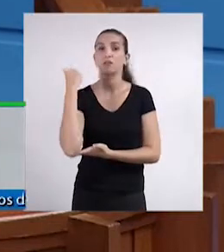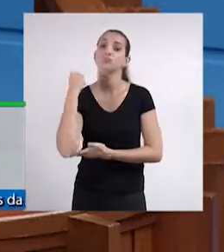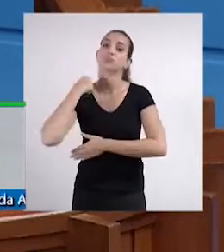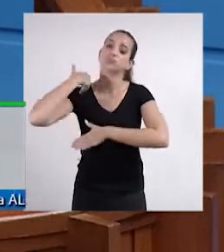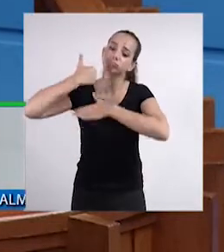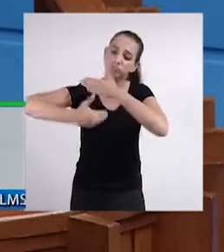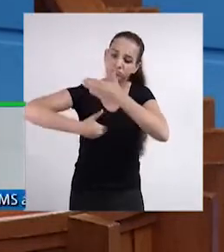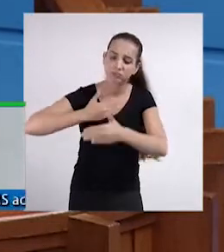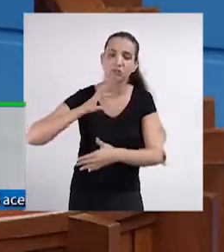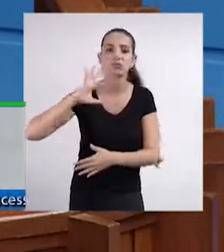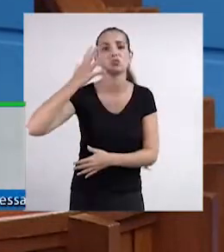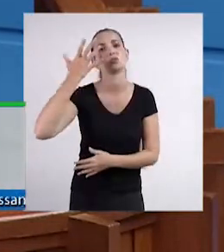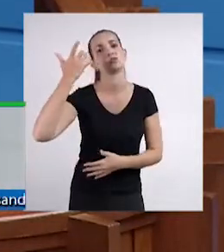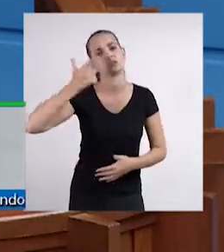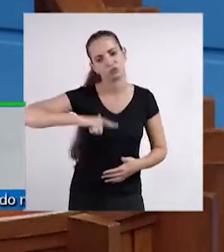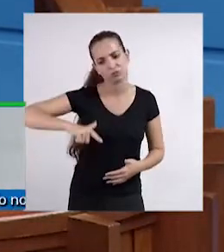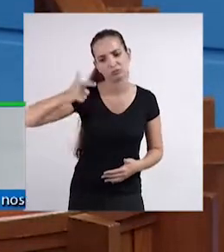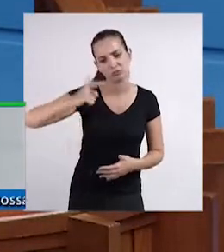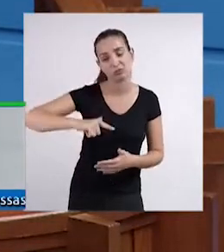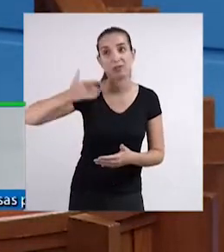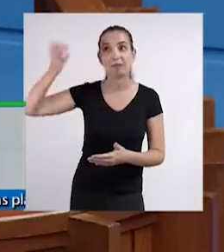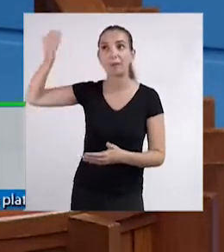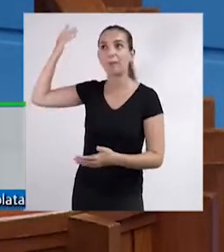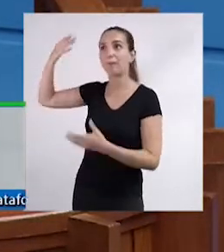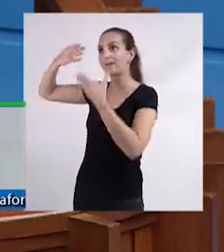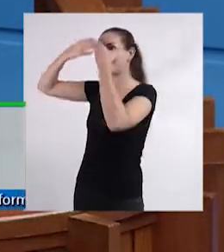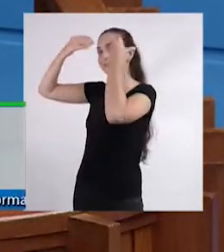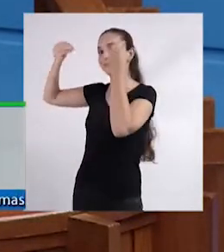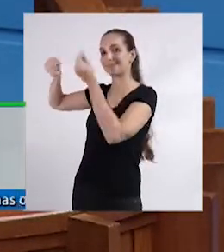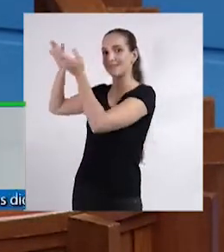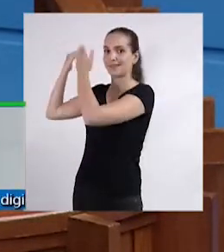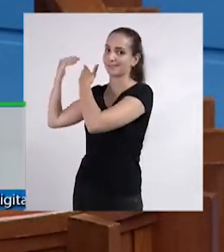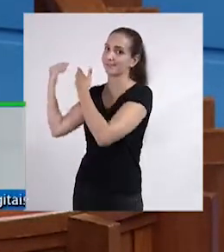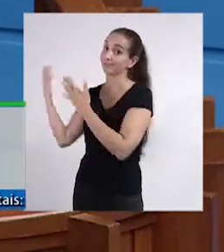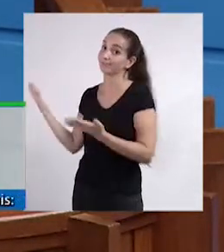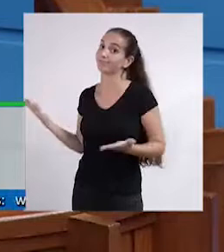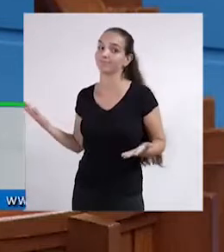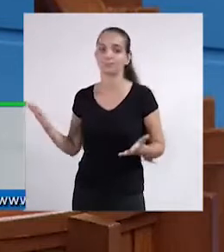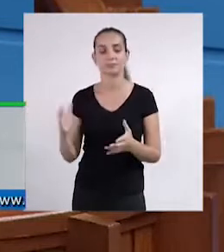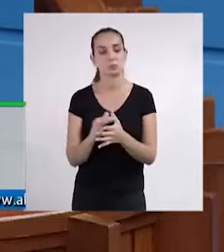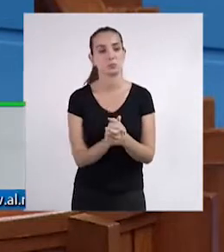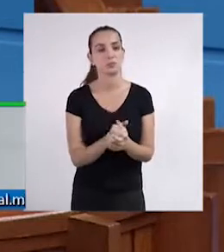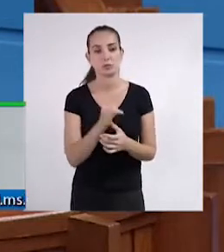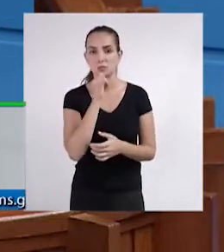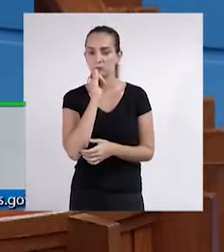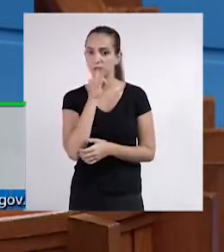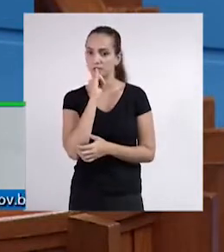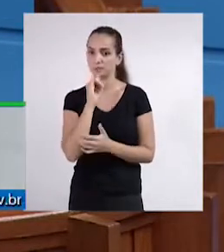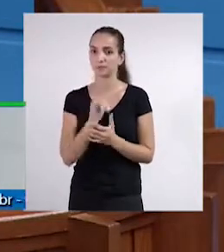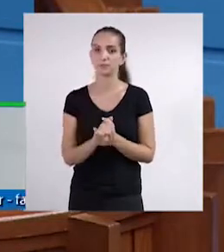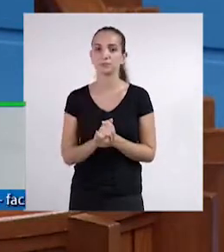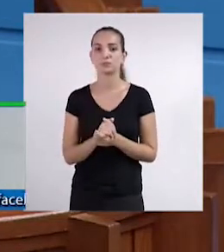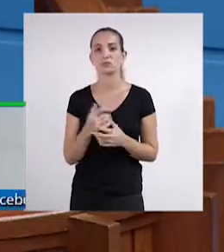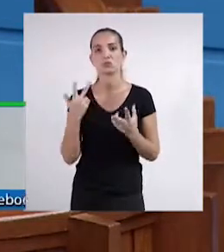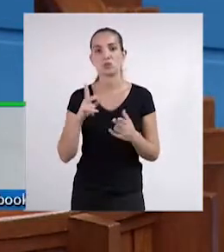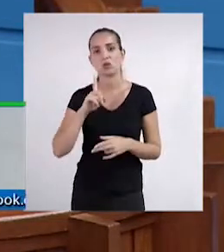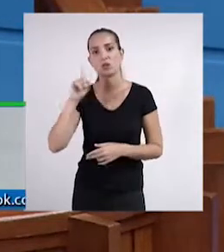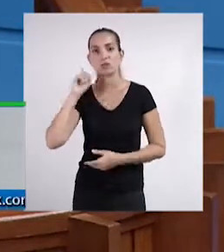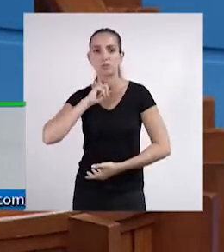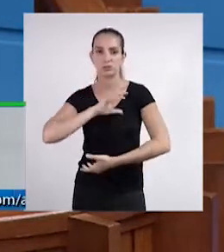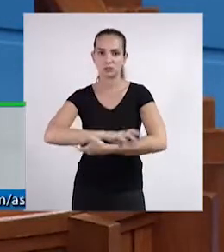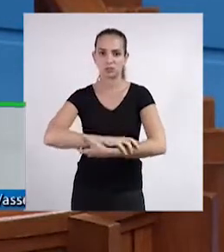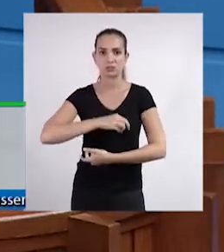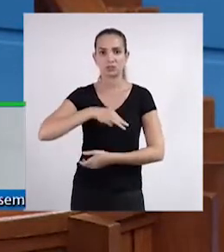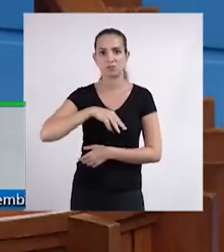e aquelas lá de início são esquecidas. Nós podemos citar aqui a barragem de